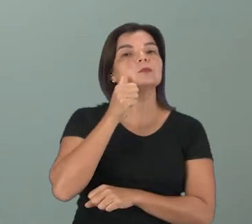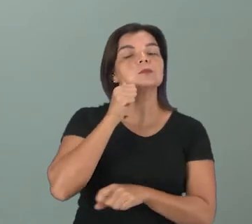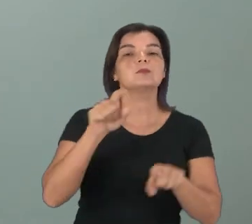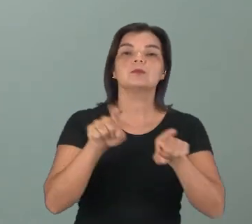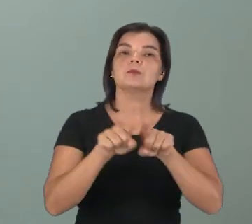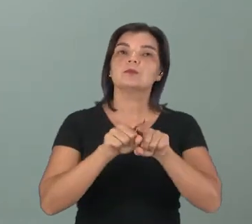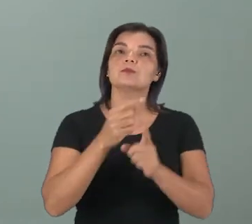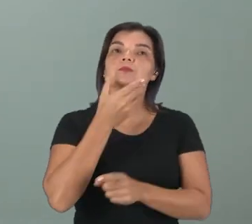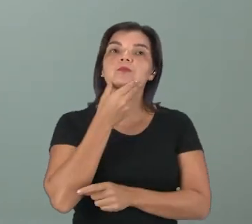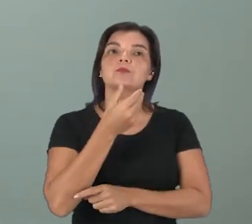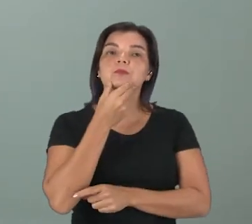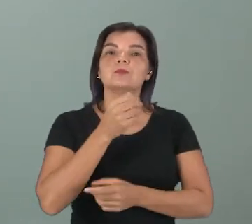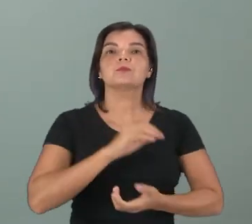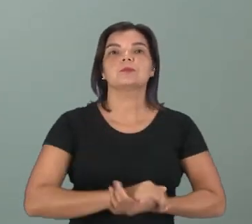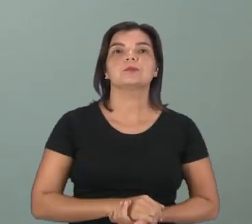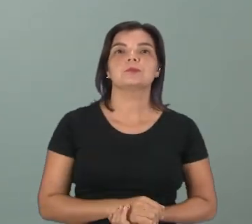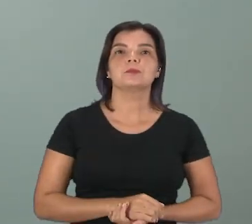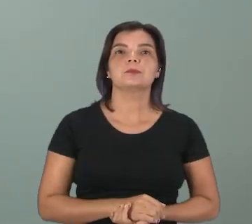e masculino.